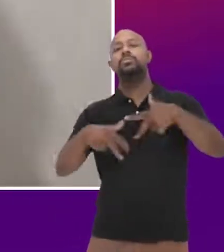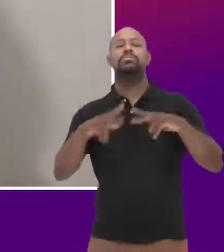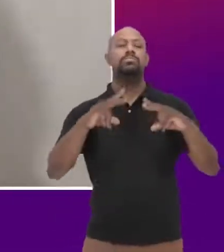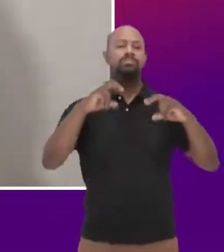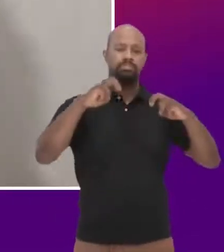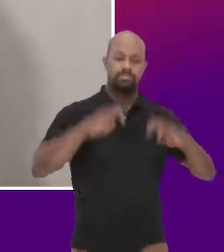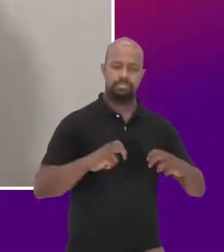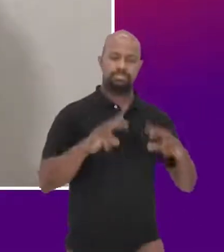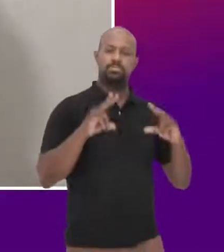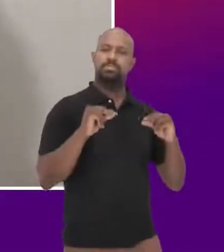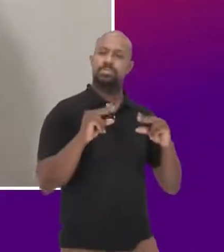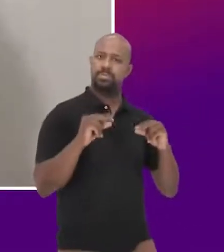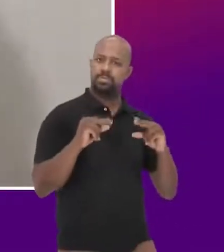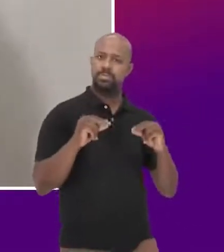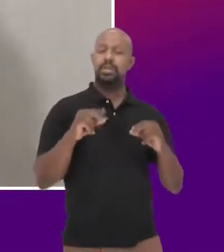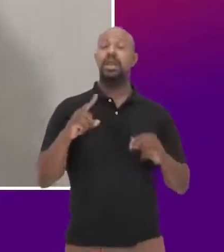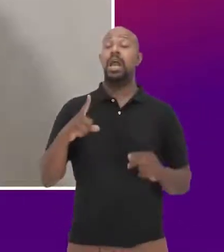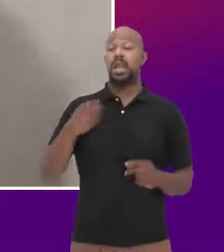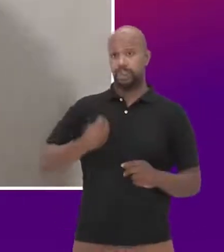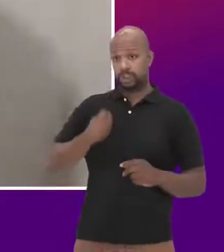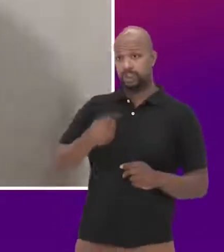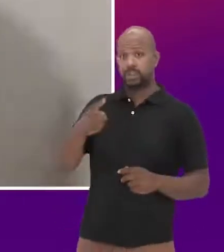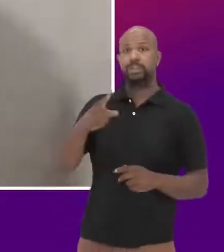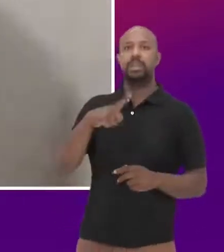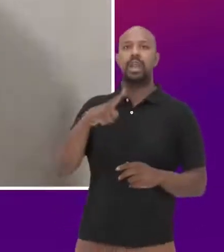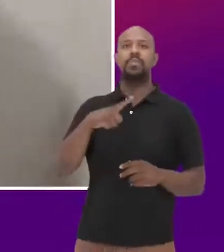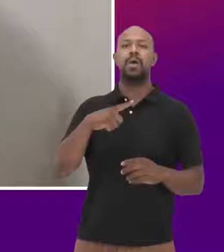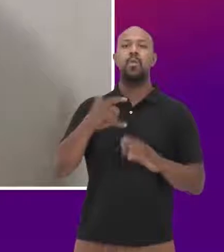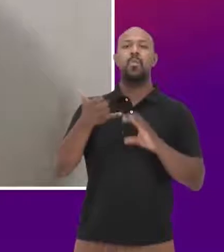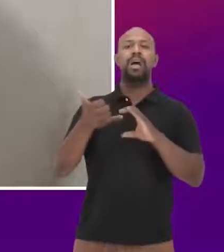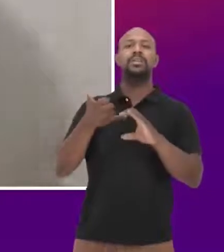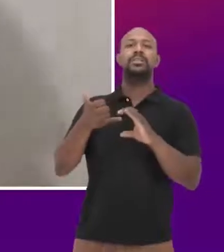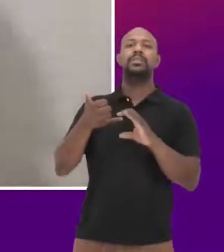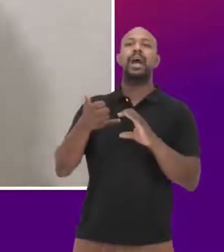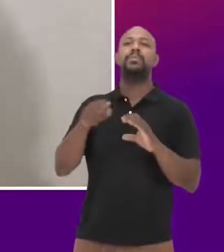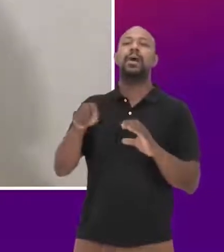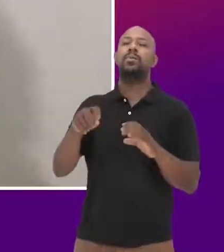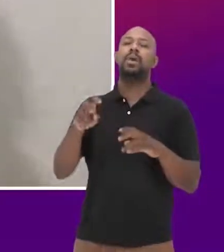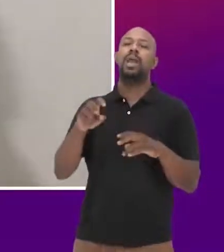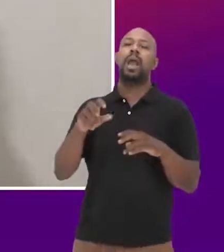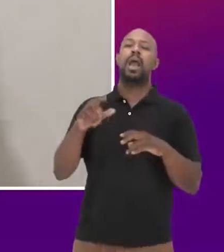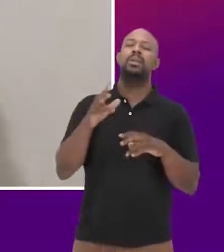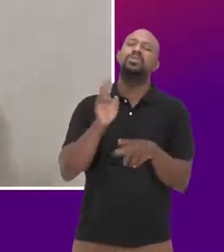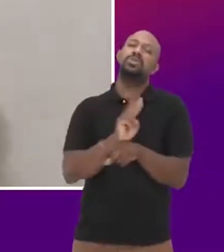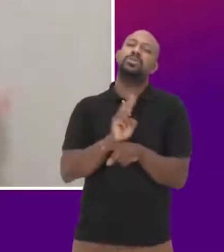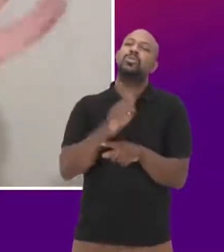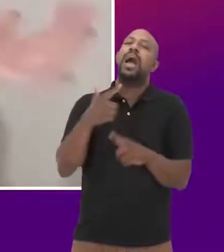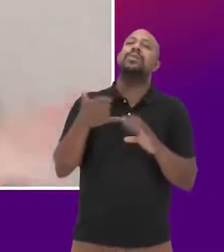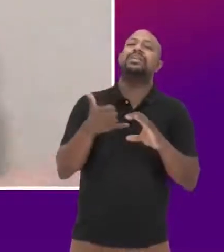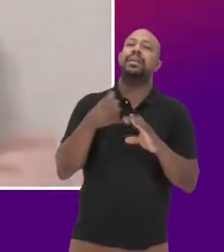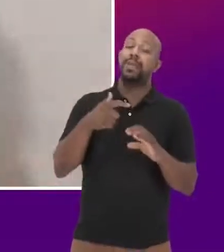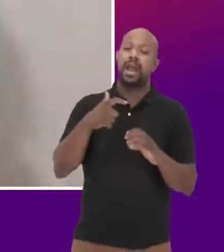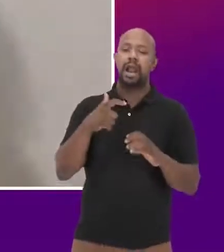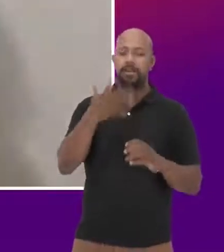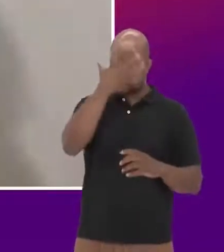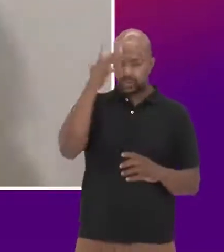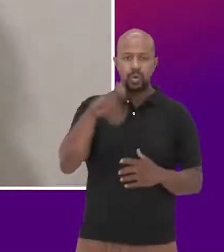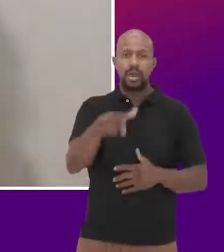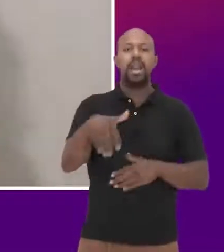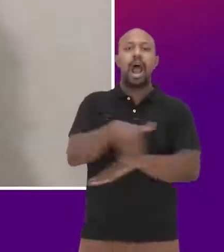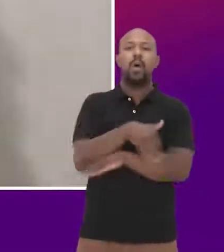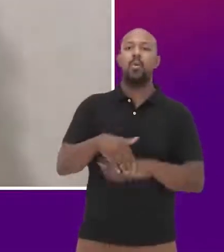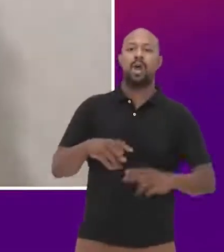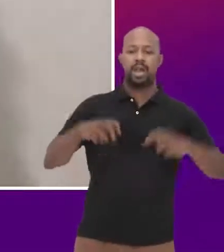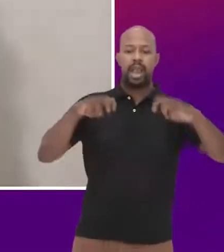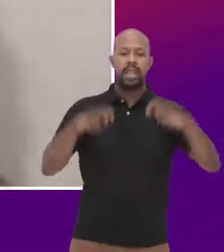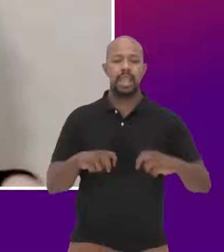conversar, existia o WhatsApp das cadeiras em frente aos muros, como o Washington Oliveto comentou, né?